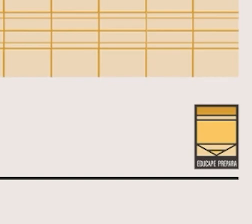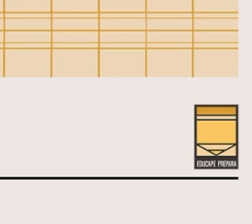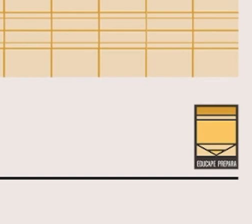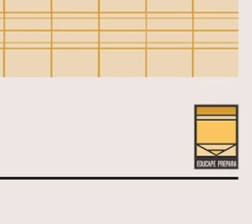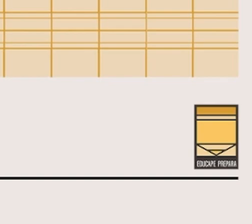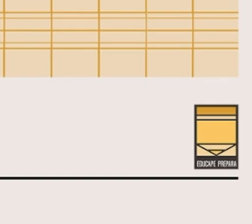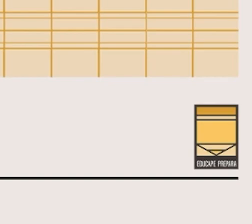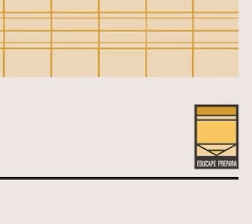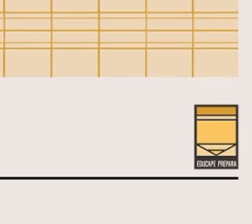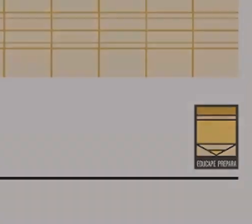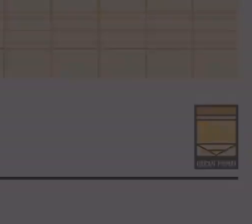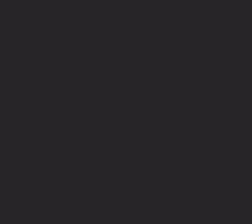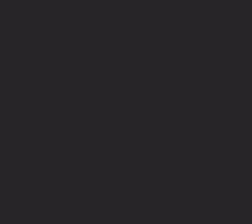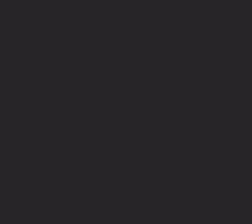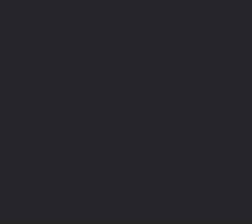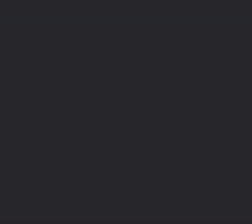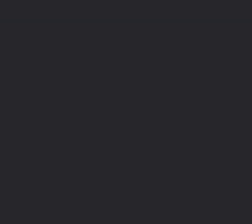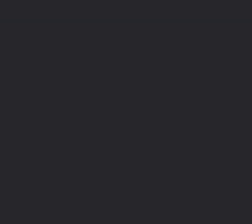Música